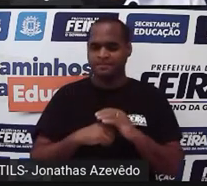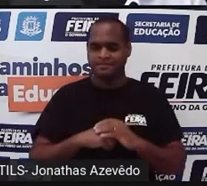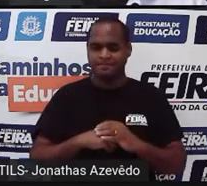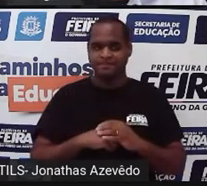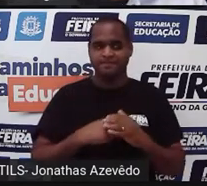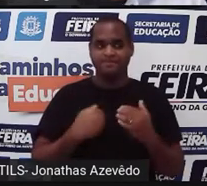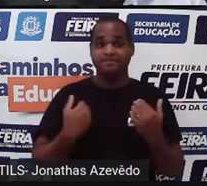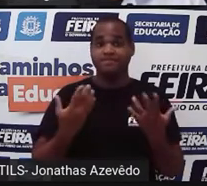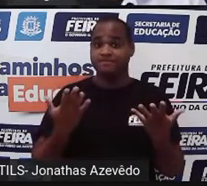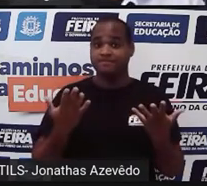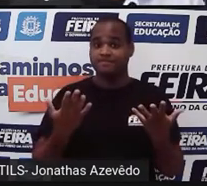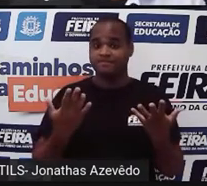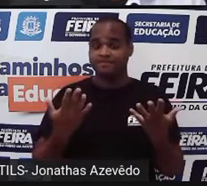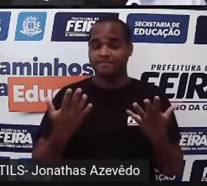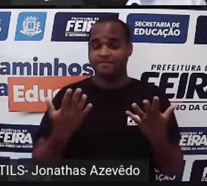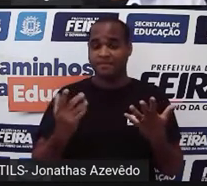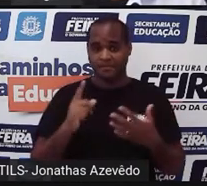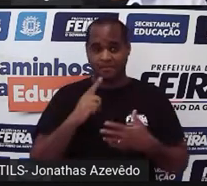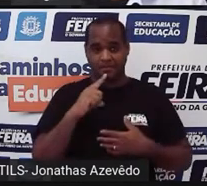aí?